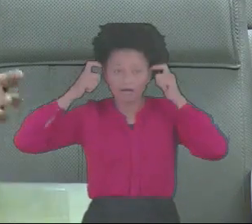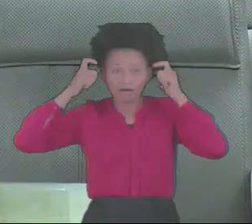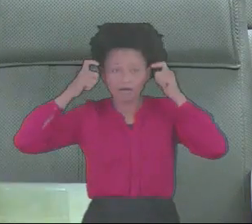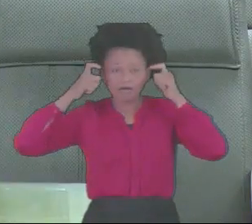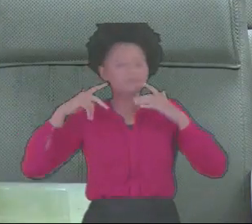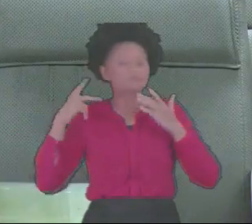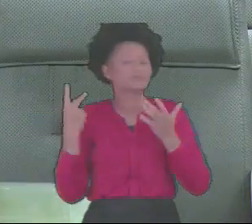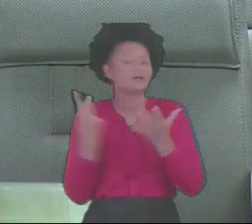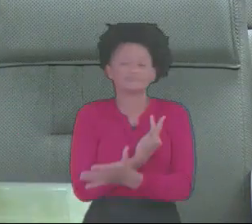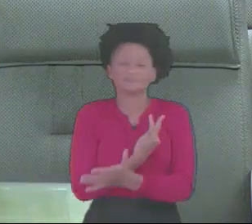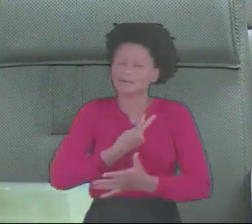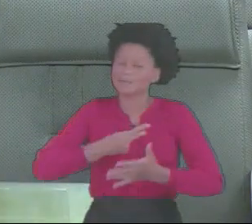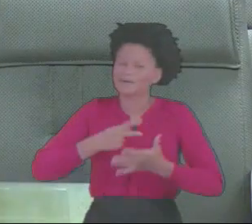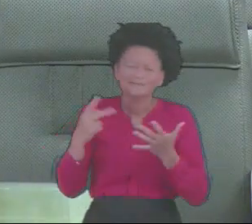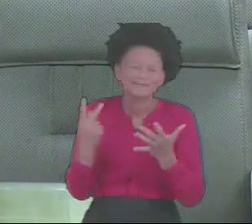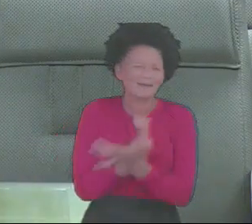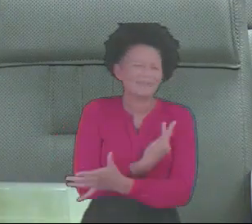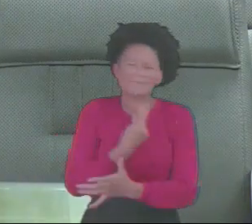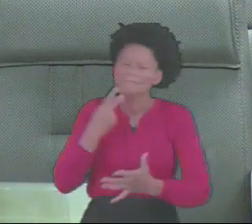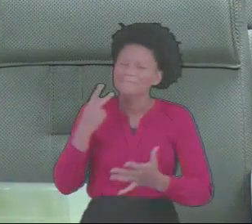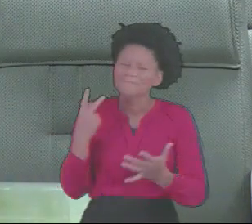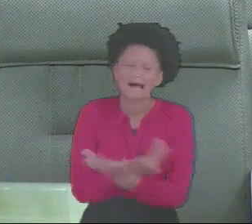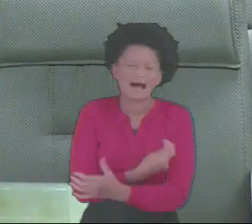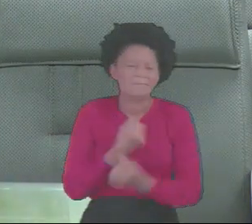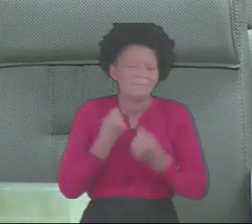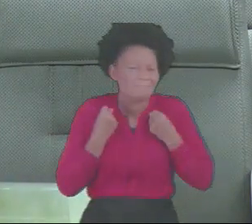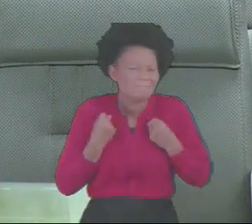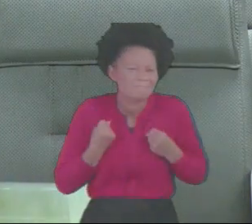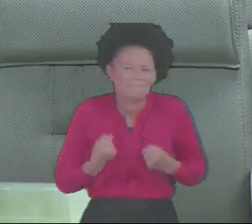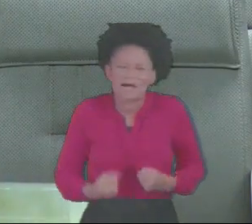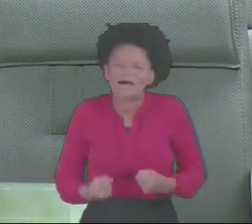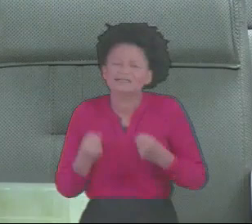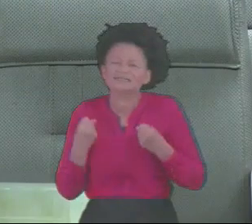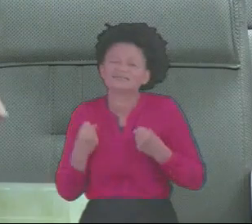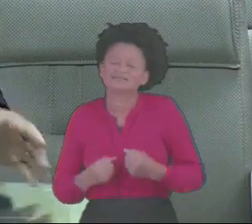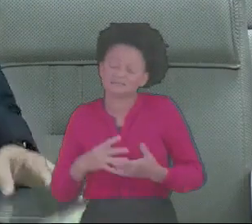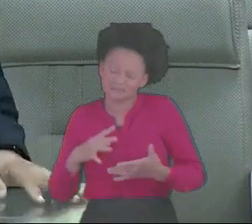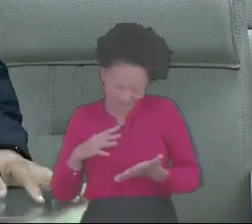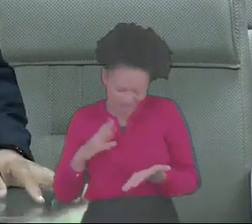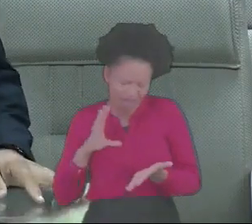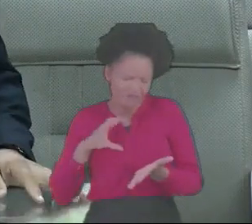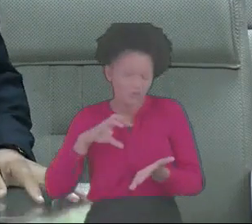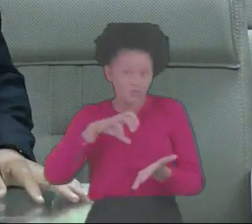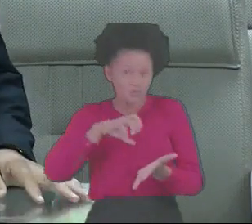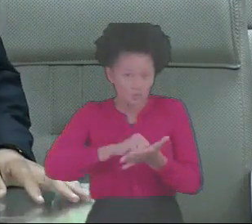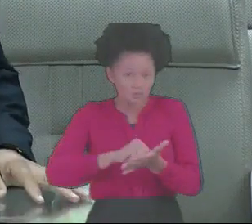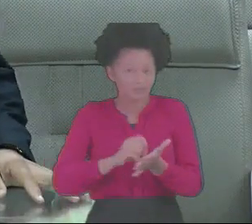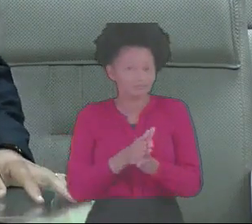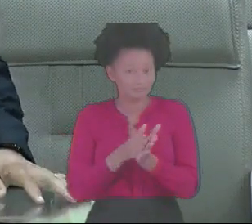já aconteceu vários desastres que estão registrados na Bíblia